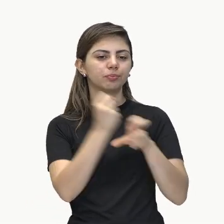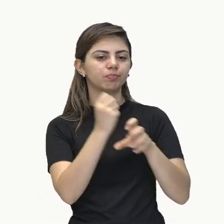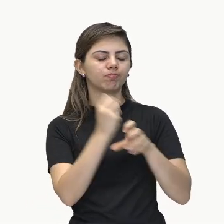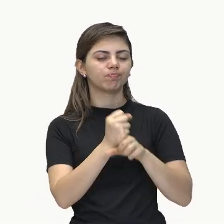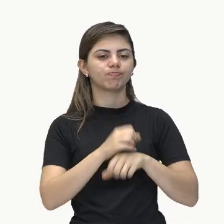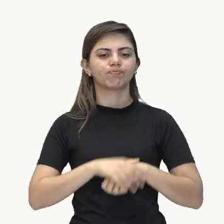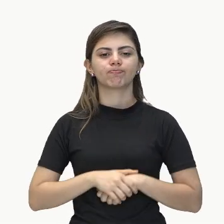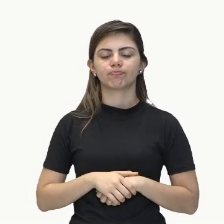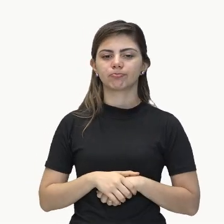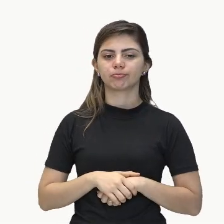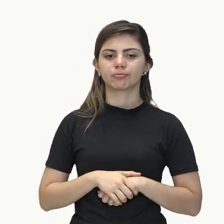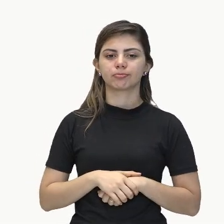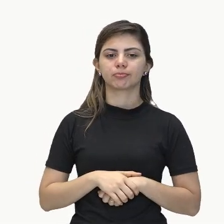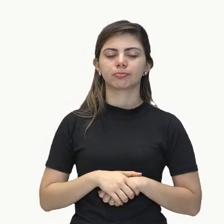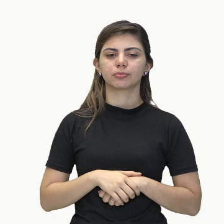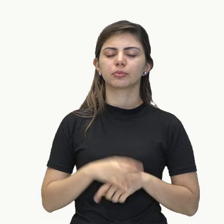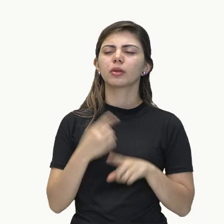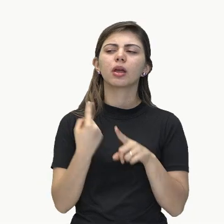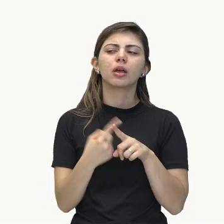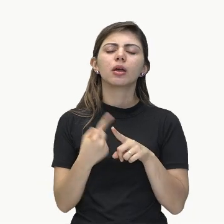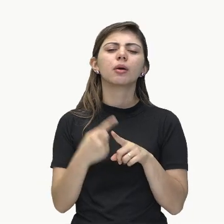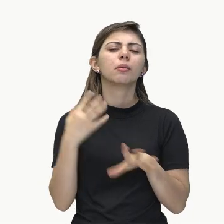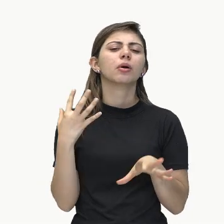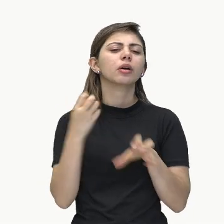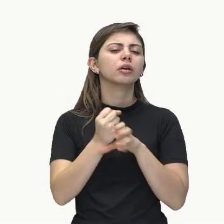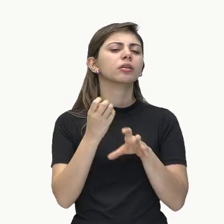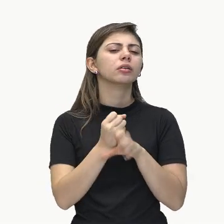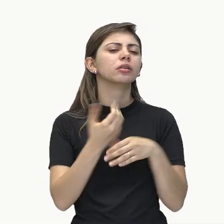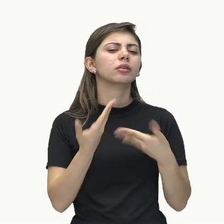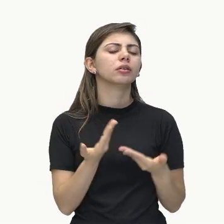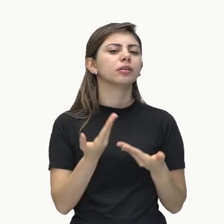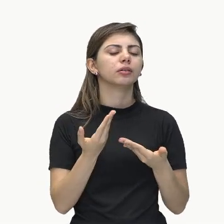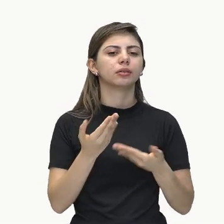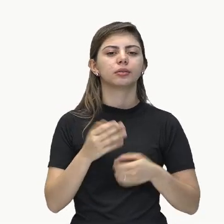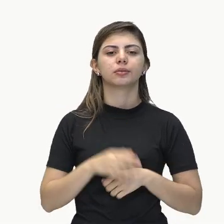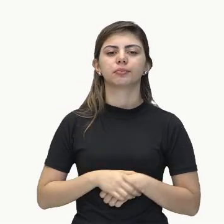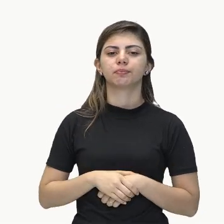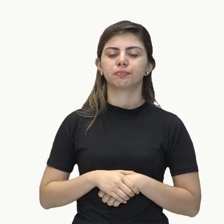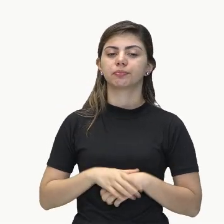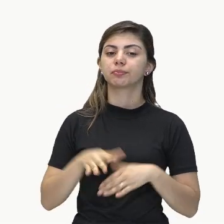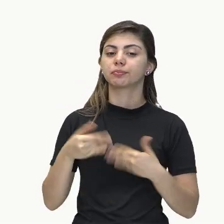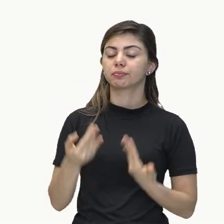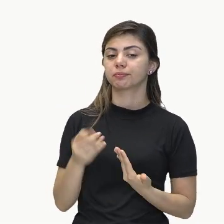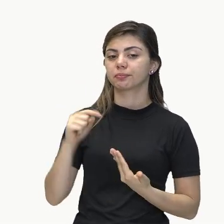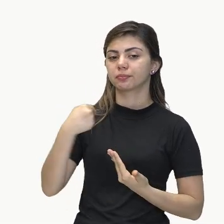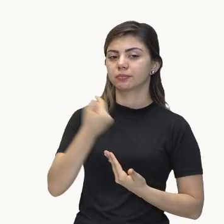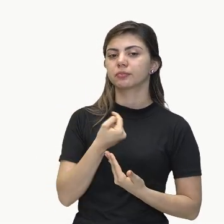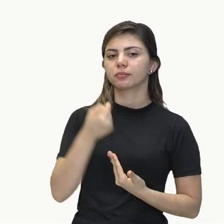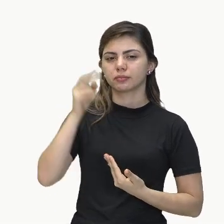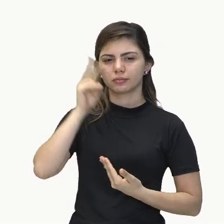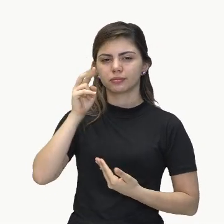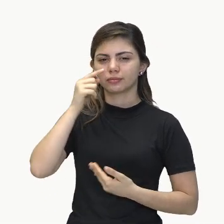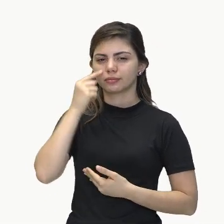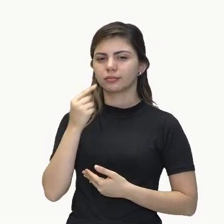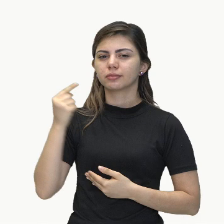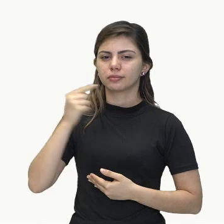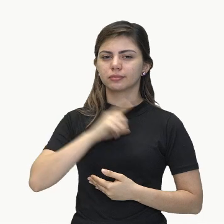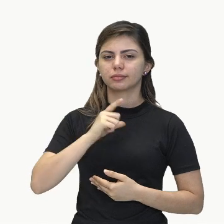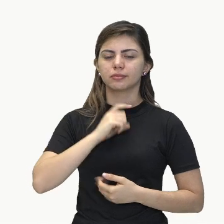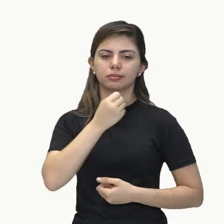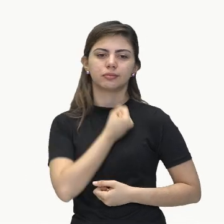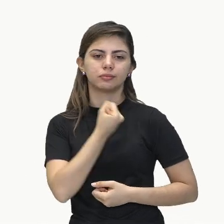professor, que a gente vai somar? Porque quando a gente efetuar a soma, sabe os dois termos lá que são opostos ou